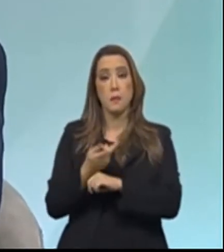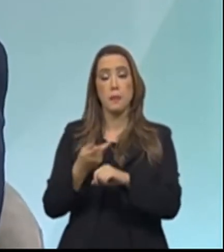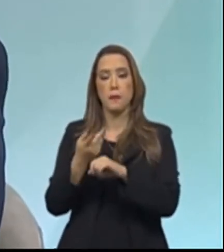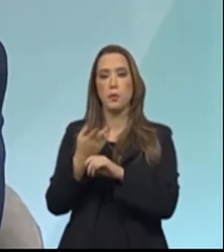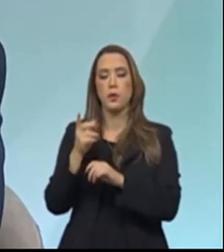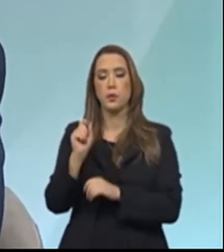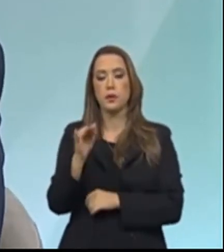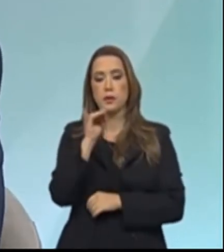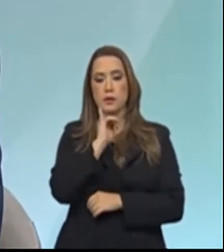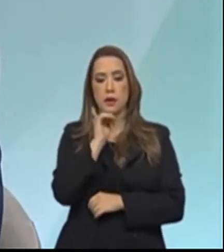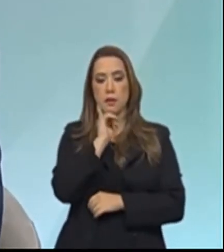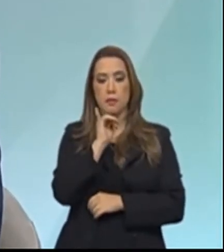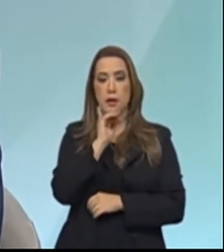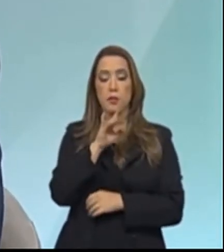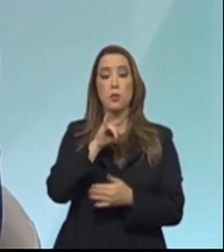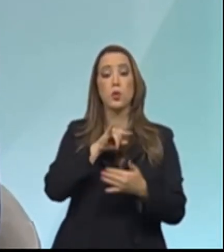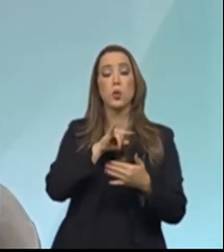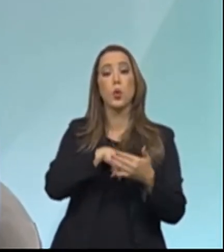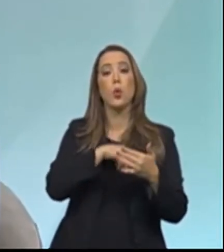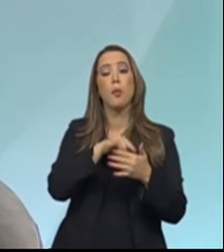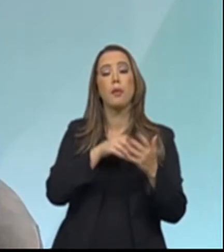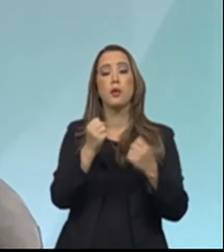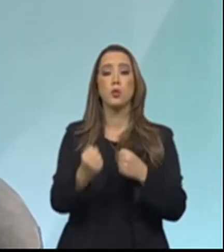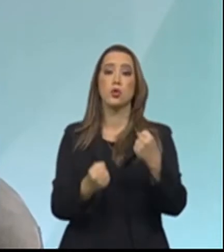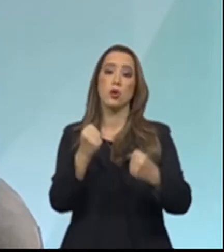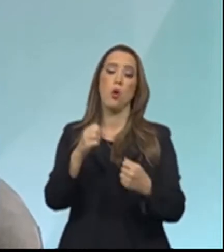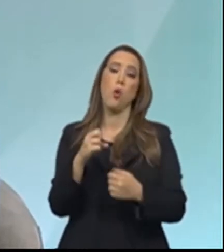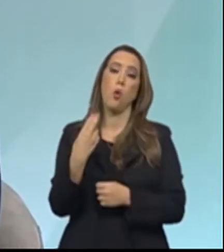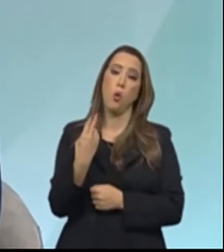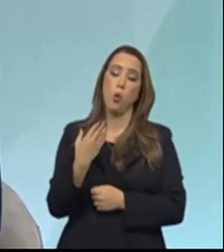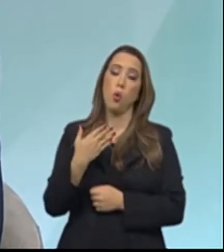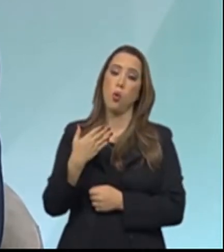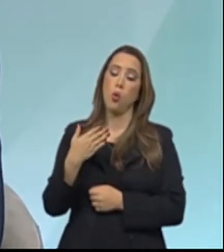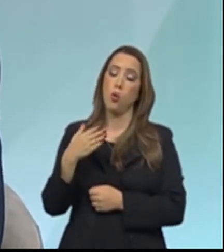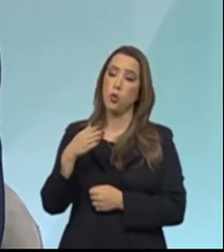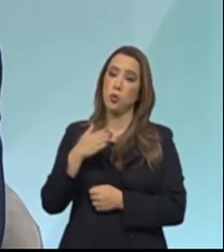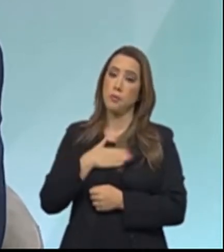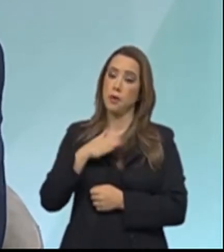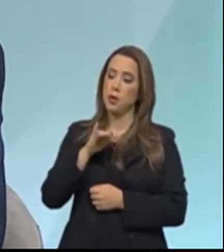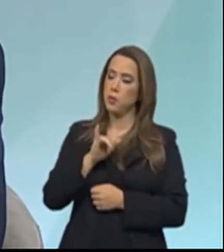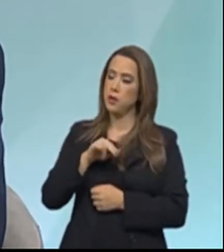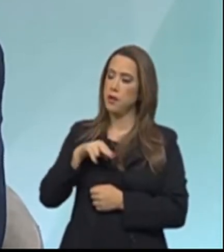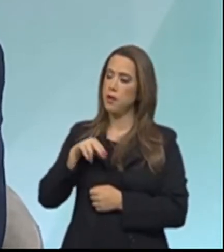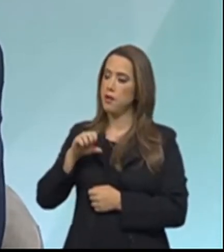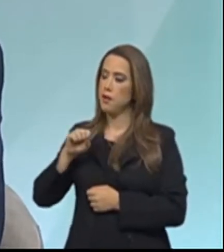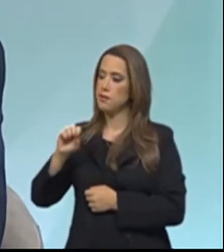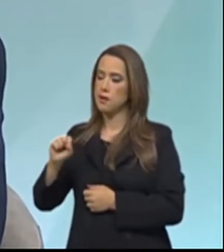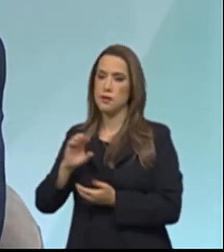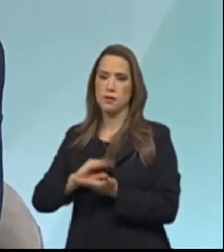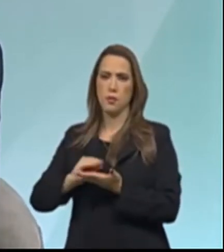cidadão abre aspas então gov.br passou a se comunicar diretamente com ele dizendo